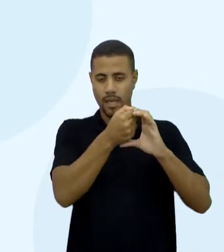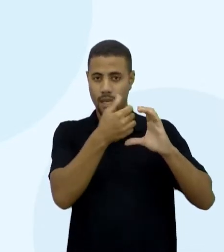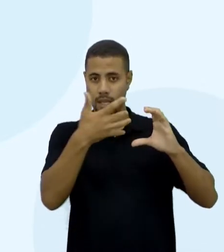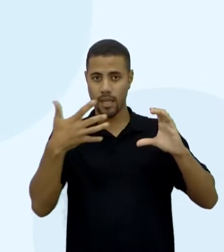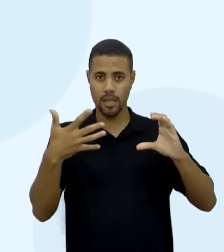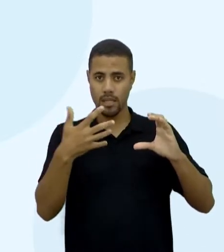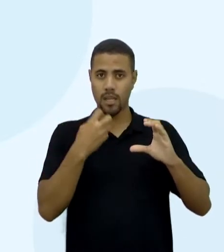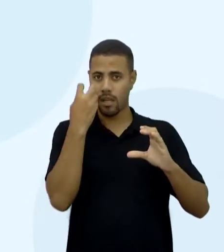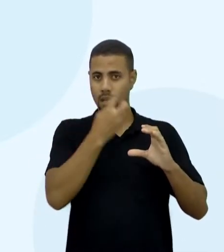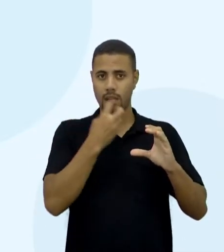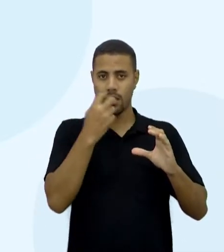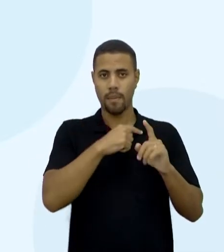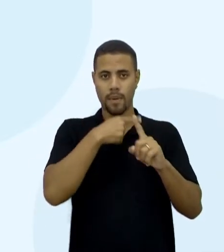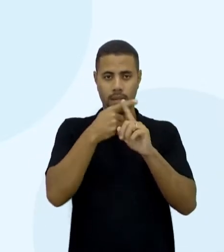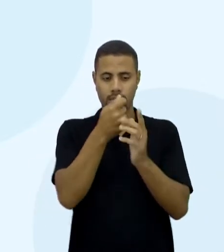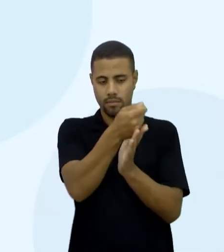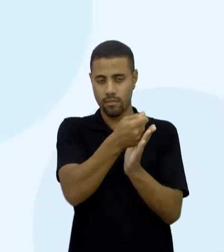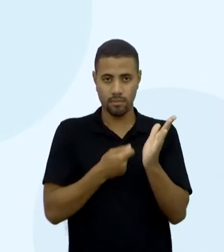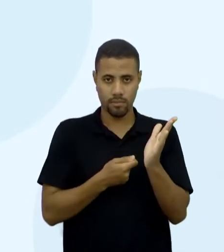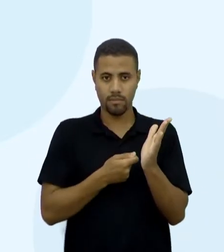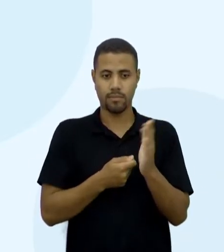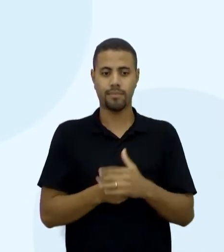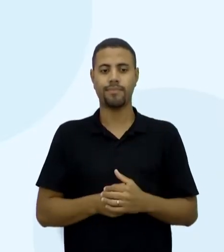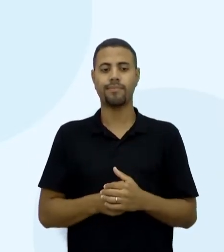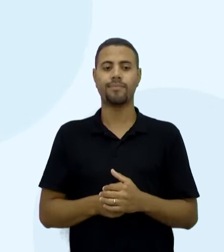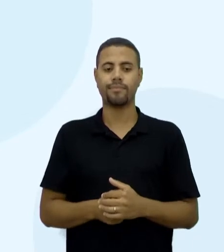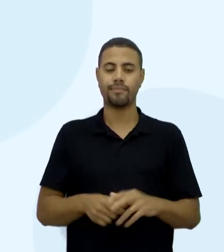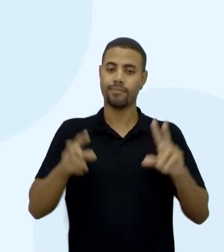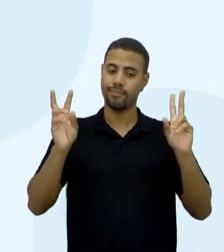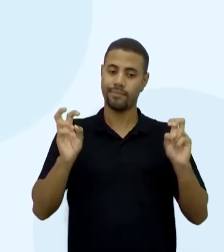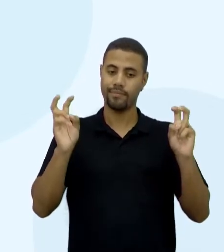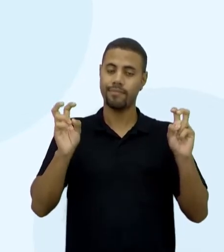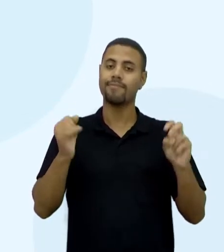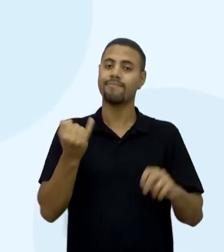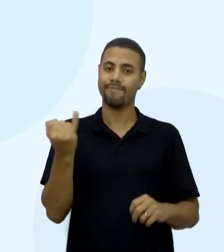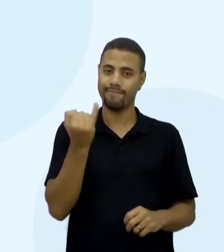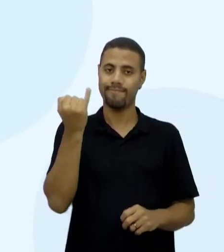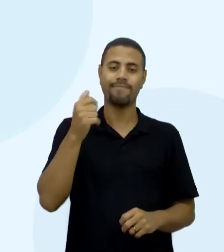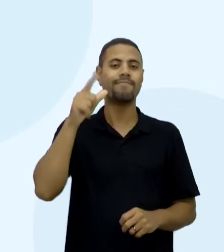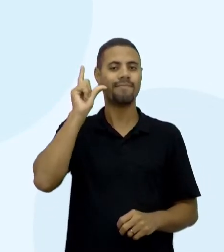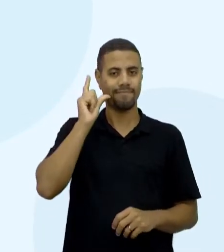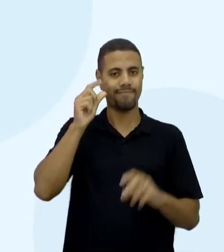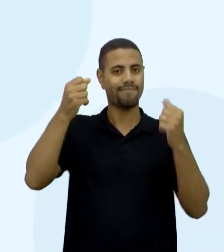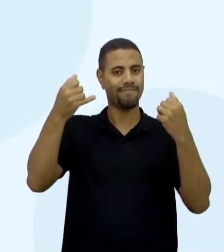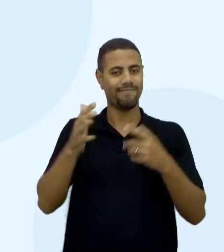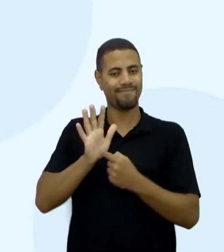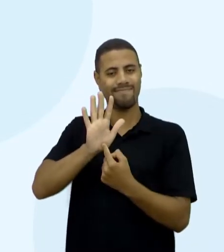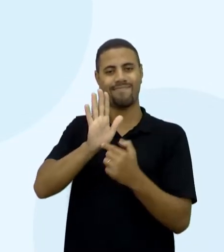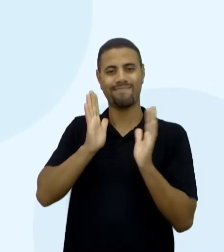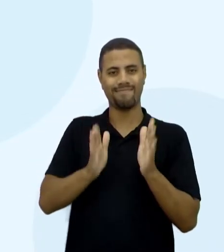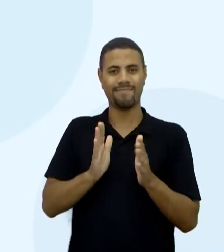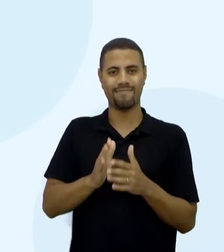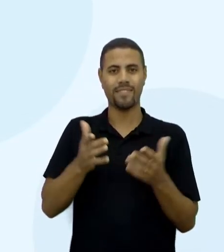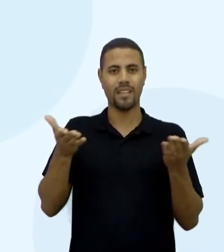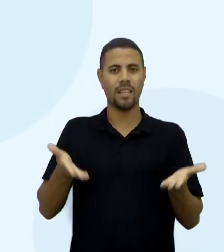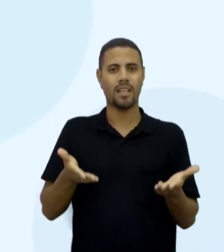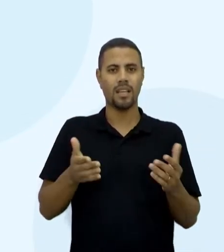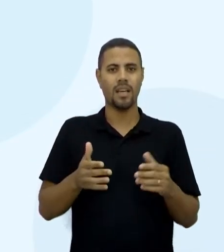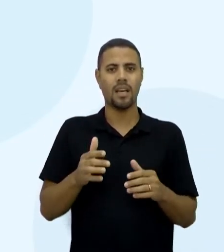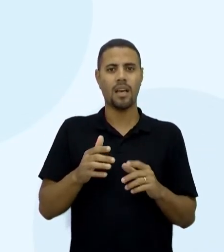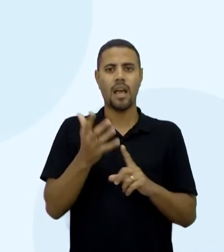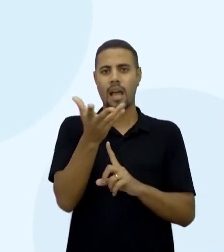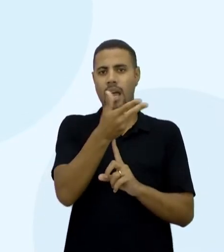oral transcrita, né? Então, o título, que é importante, nós vimos ontem. No caso aqui, Arte Clube